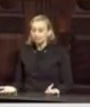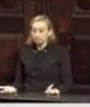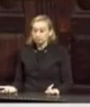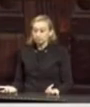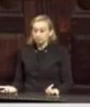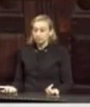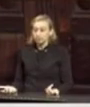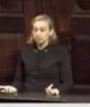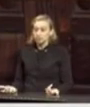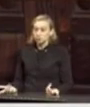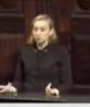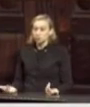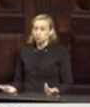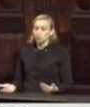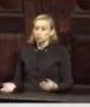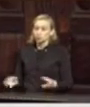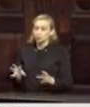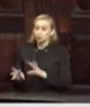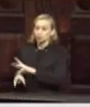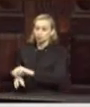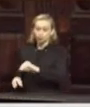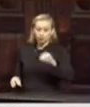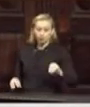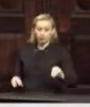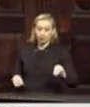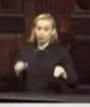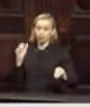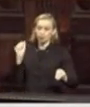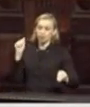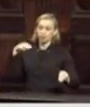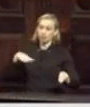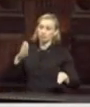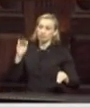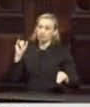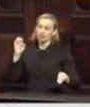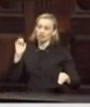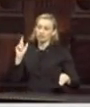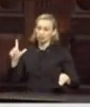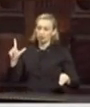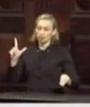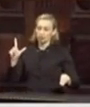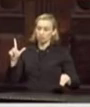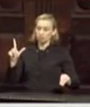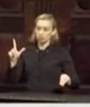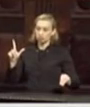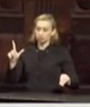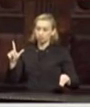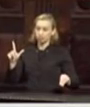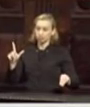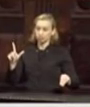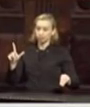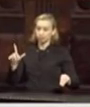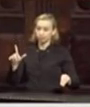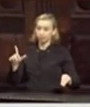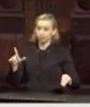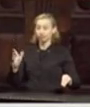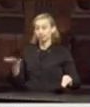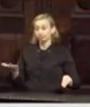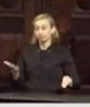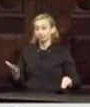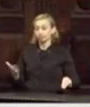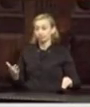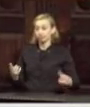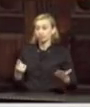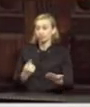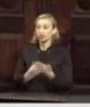para saneamento ambiental. Menos de 20% dos recursos do FECAM chegavam, de fato, na preservação das nossas